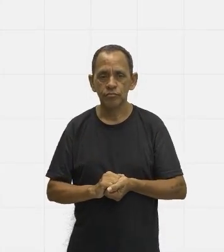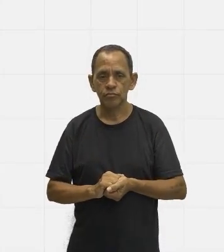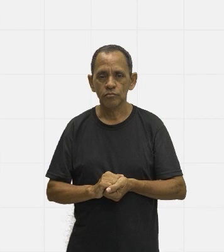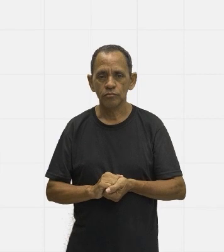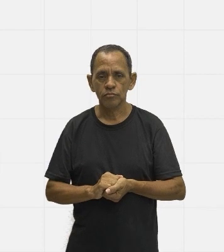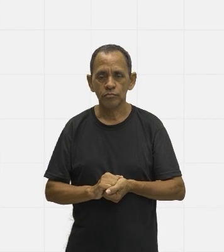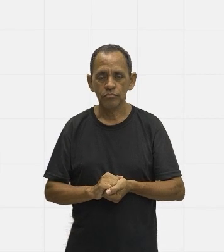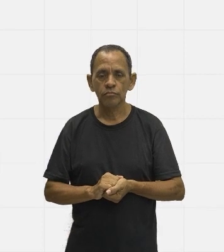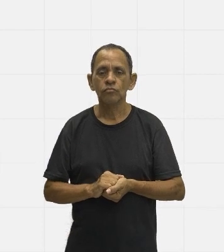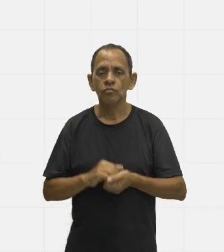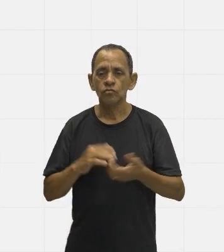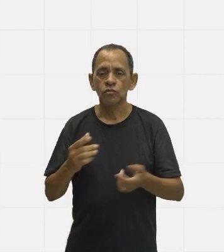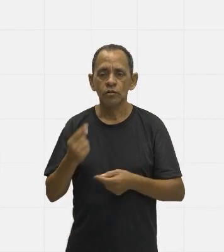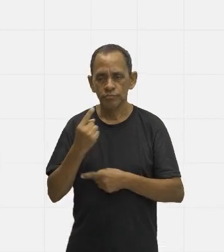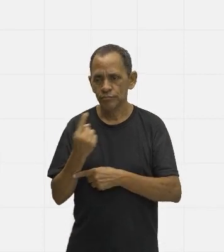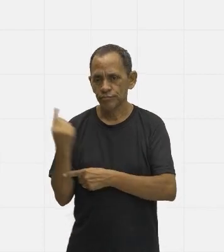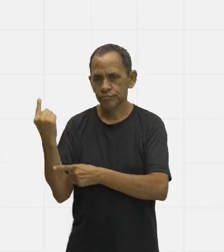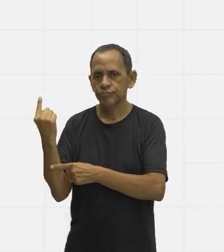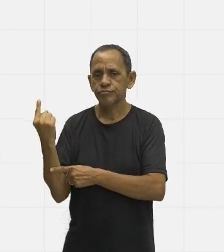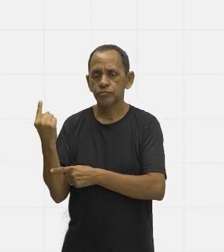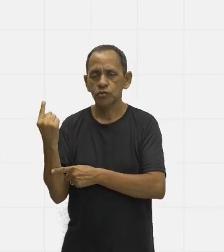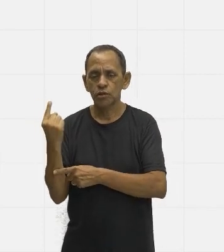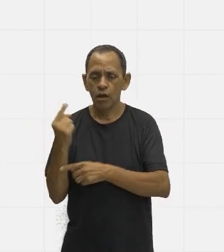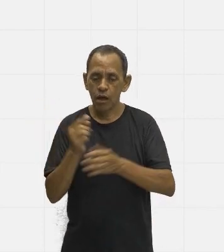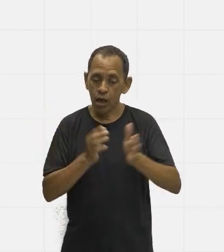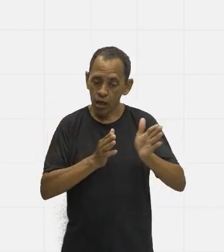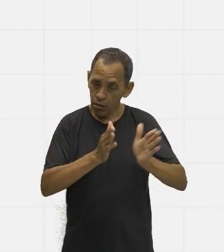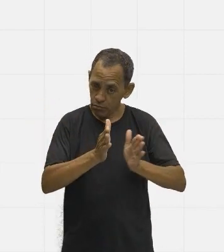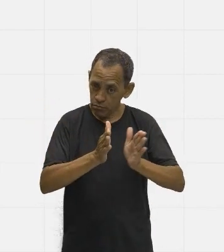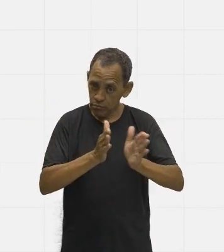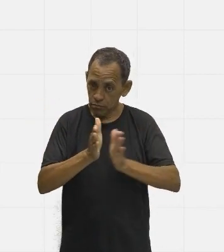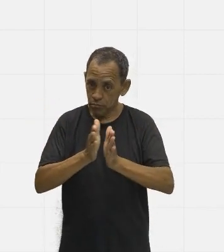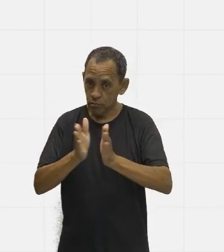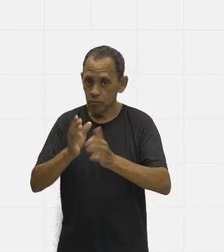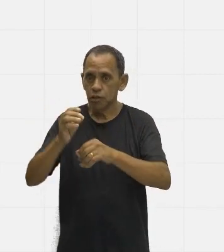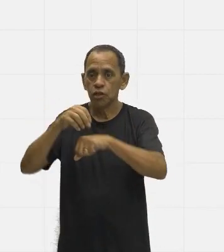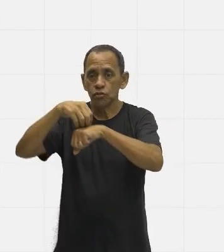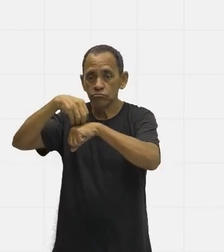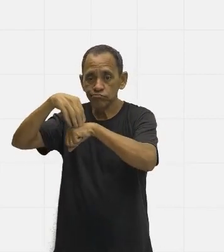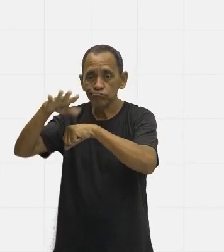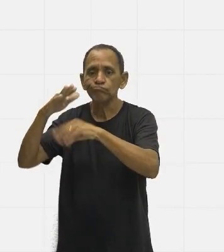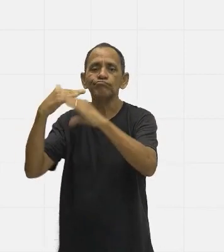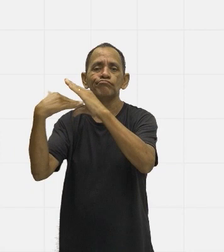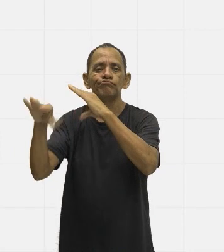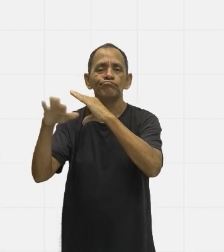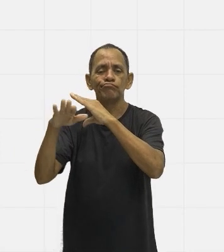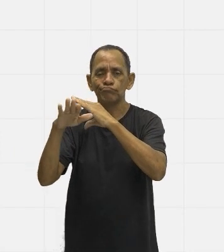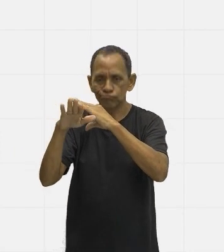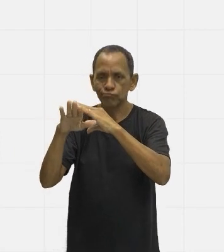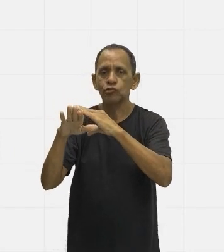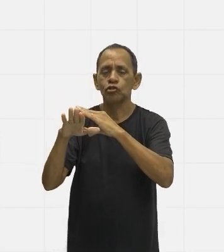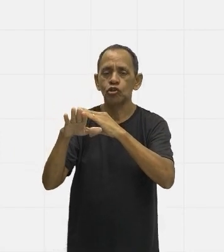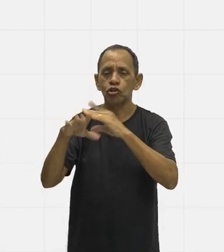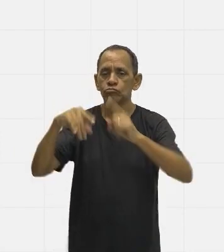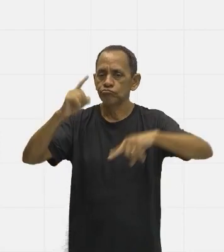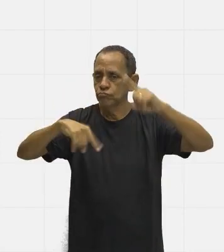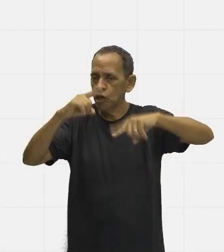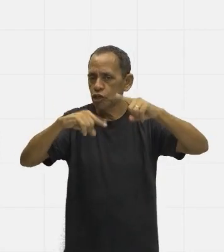Então, olha, nós temos aí o período de envio do pacote didático. O pacote didático será